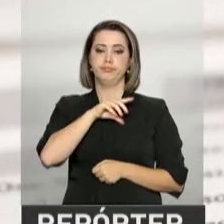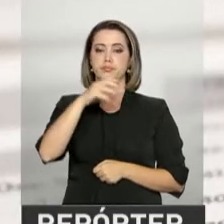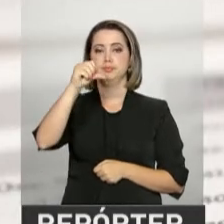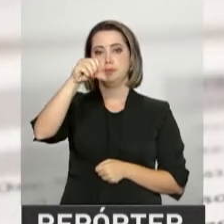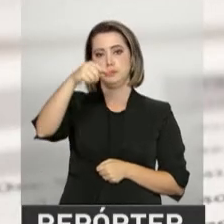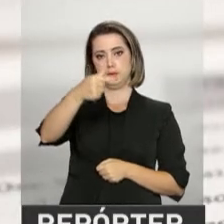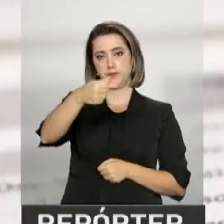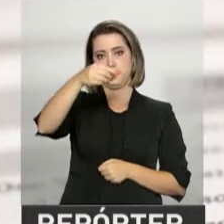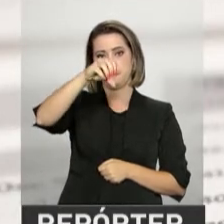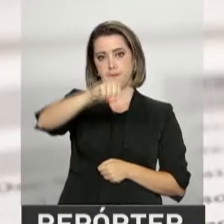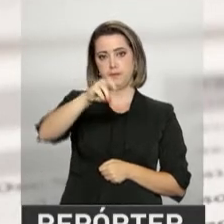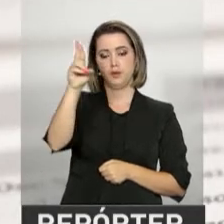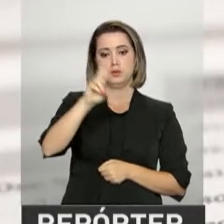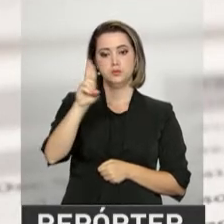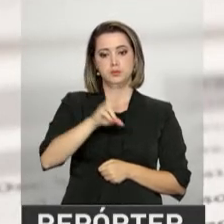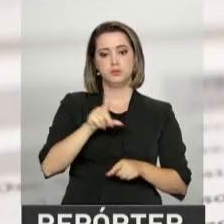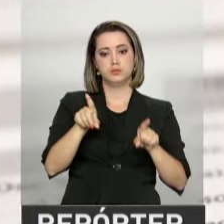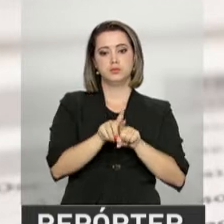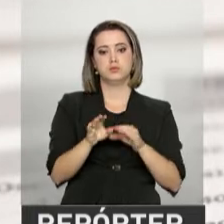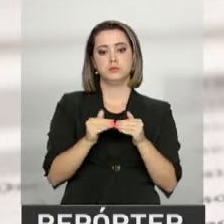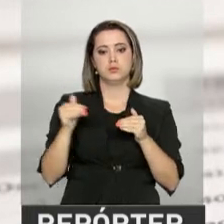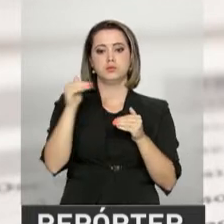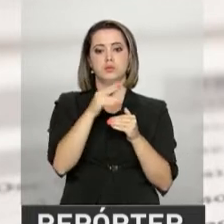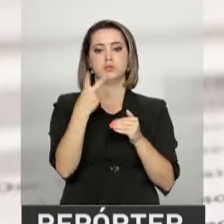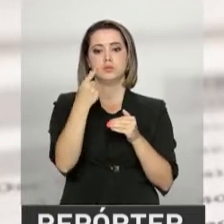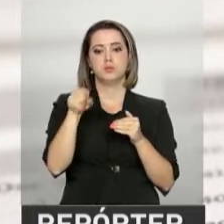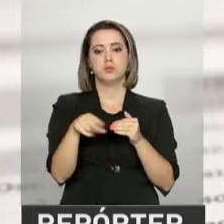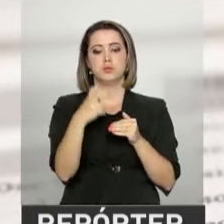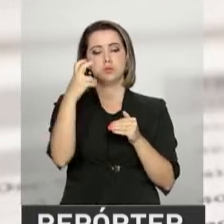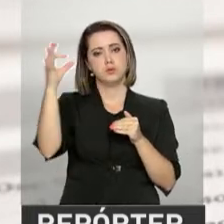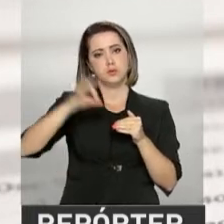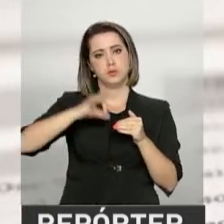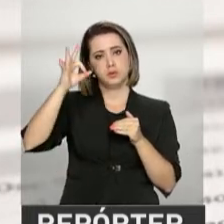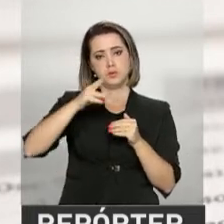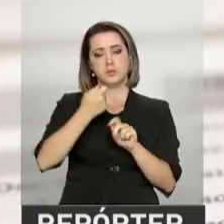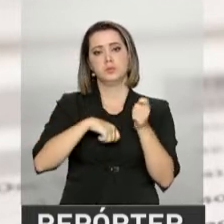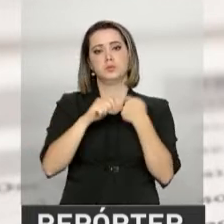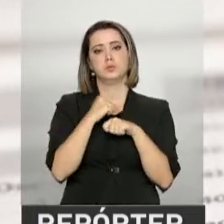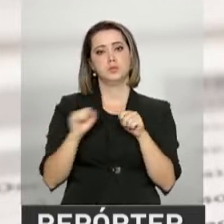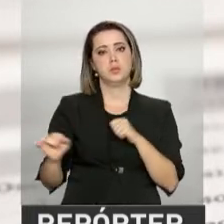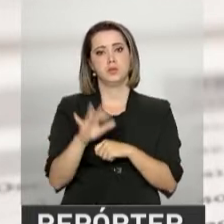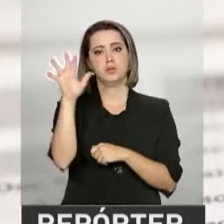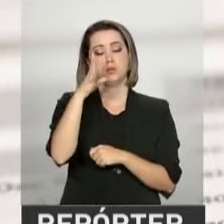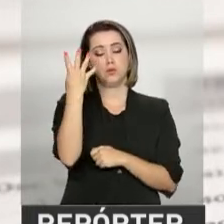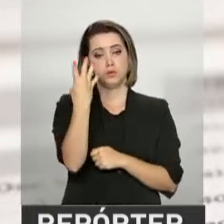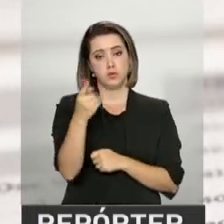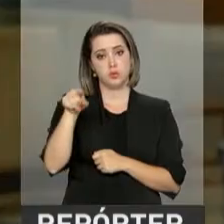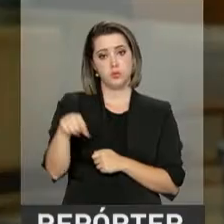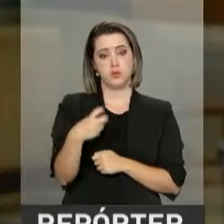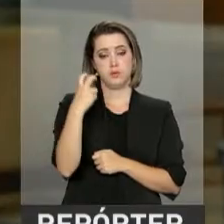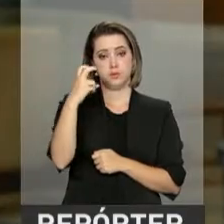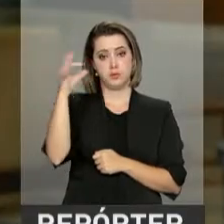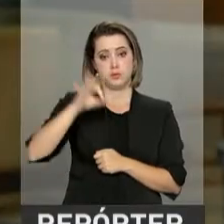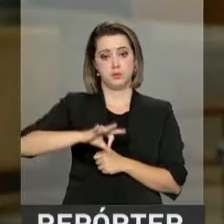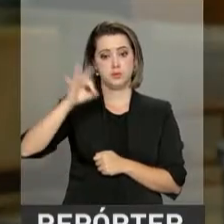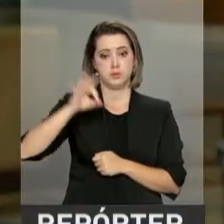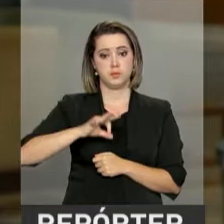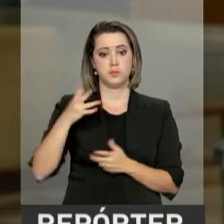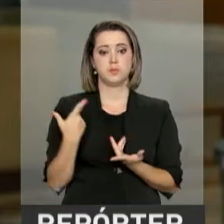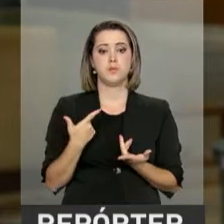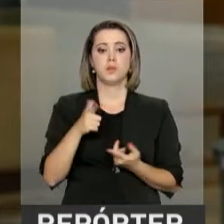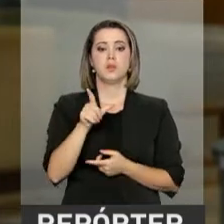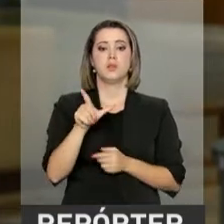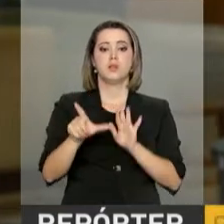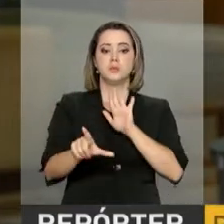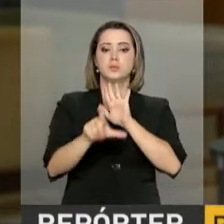nove reais crescimento de 26 por cento para economia e inflação de 4 e 6 por cento a lei de diretrizes